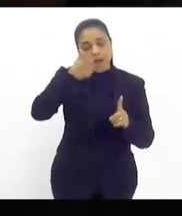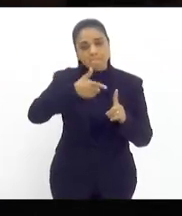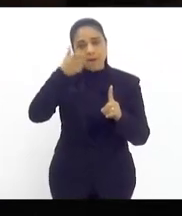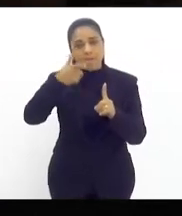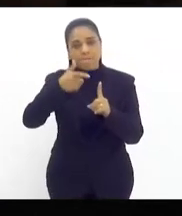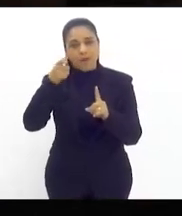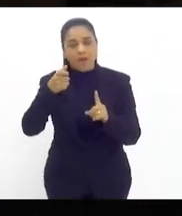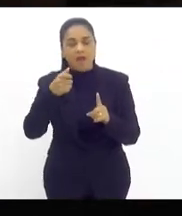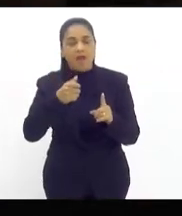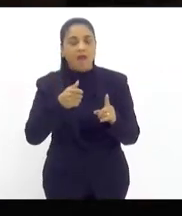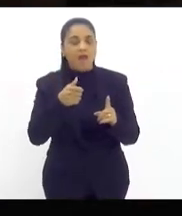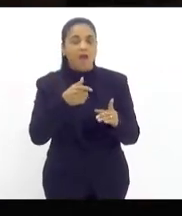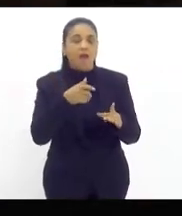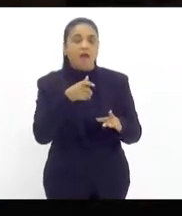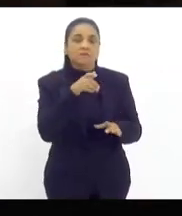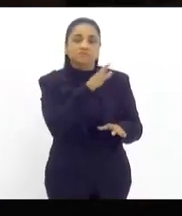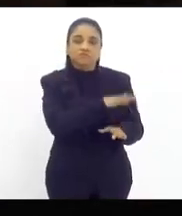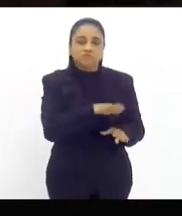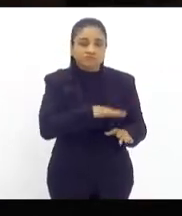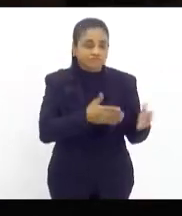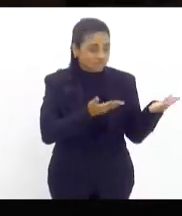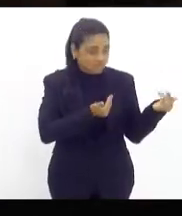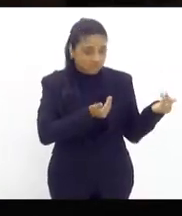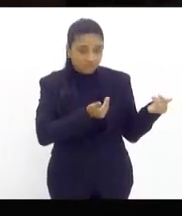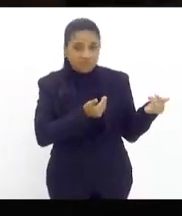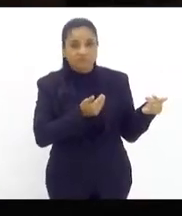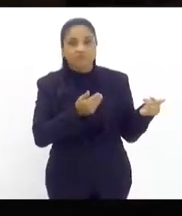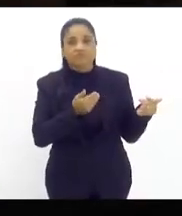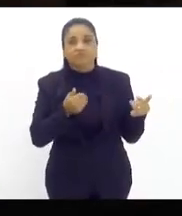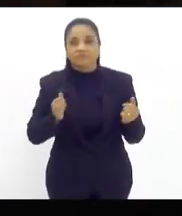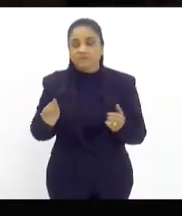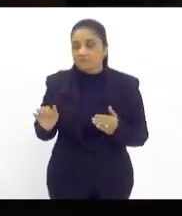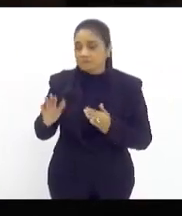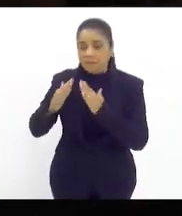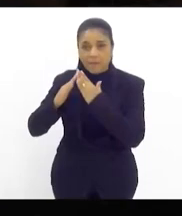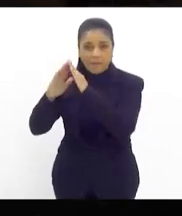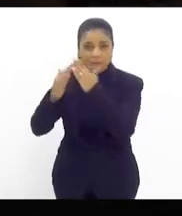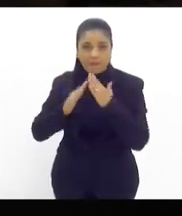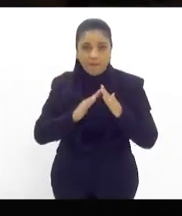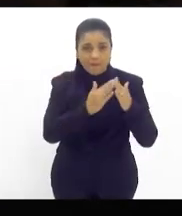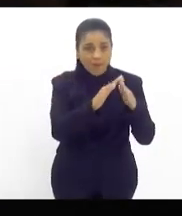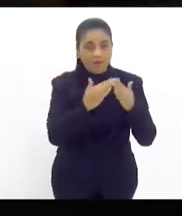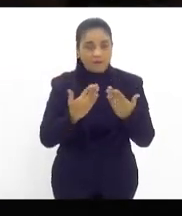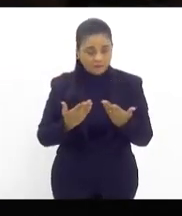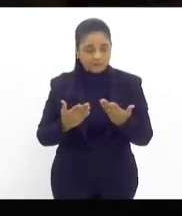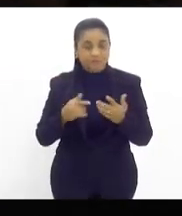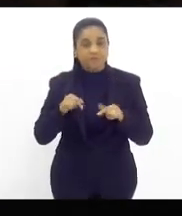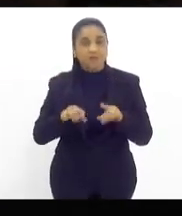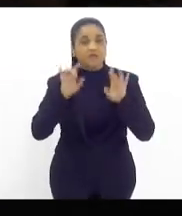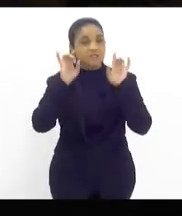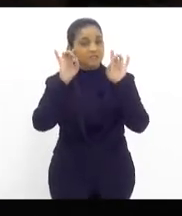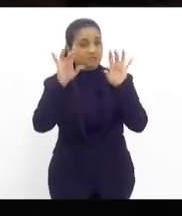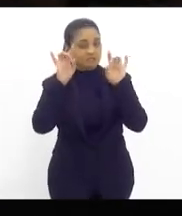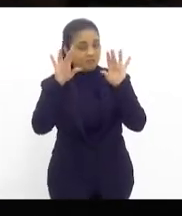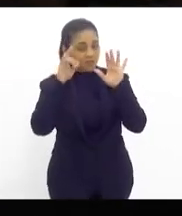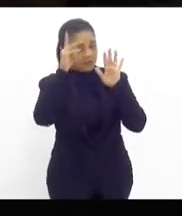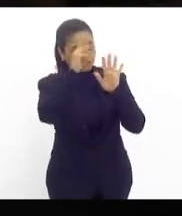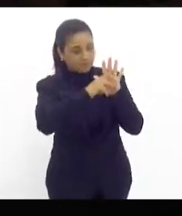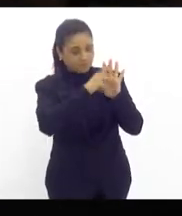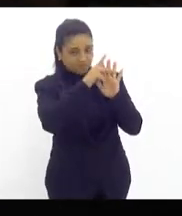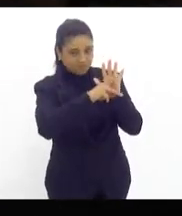responsável pelas baixas sistemáticas nas corporações militares mas falando aqui especialmente do projeto a